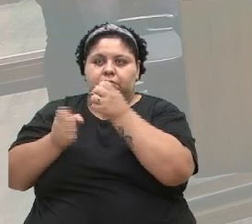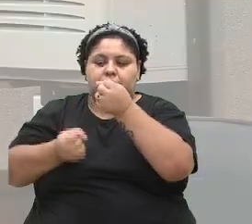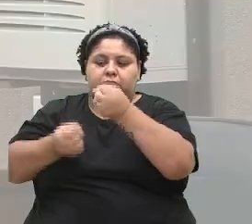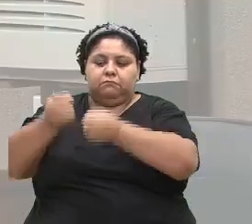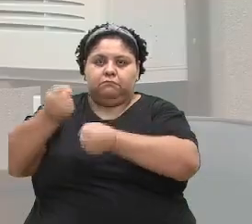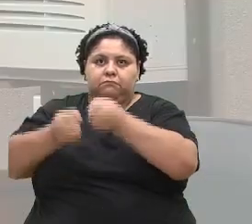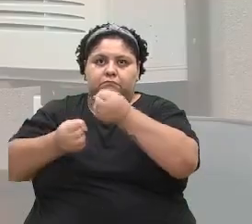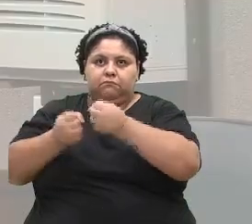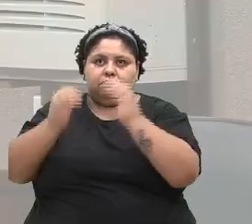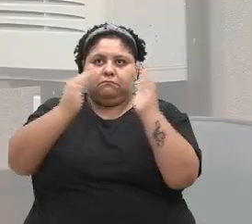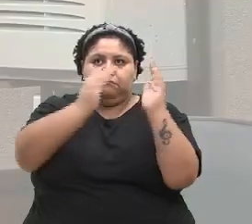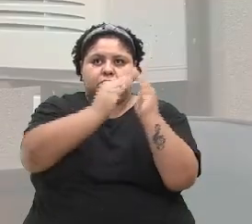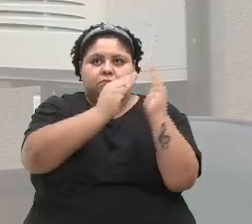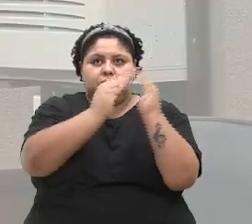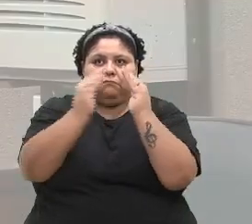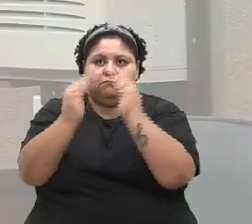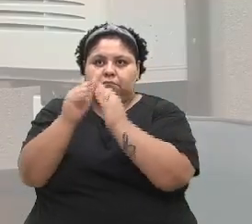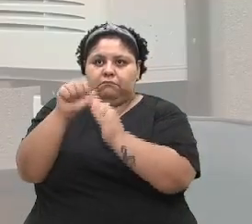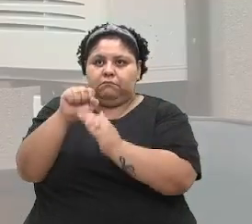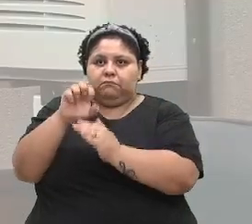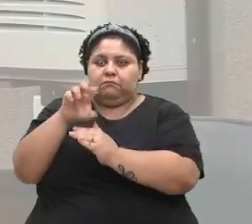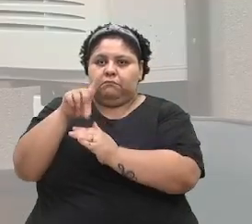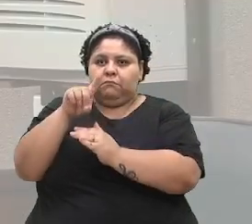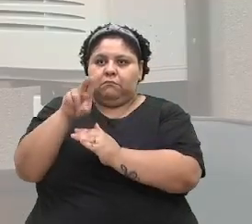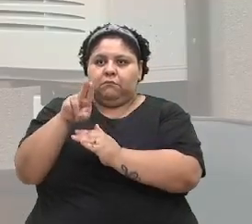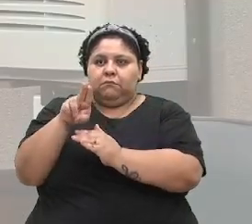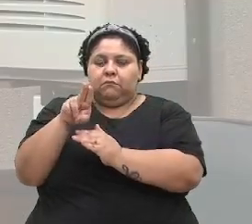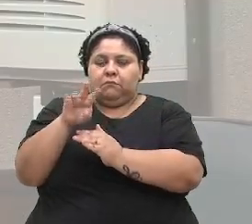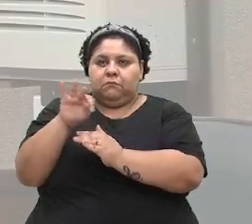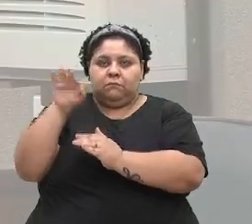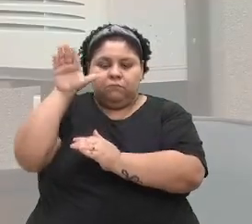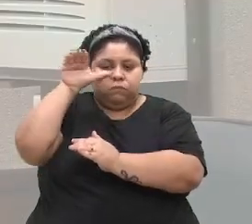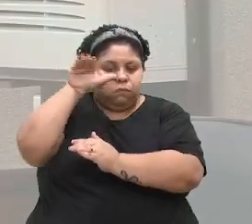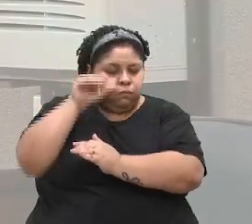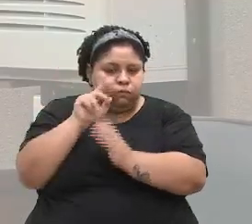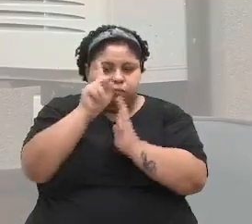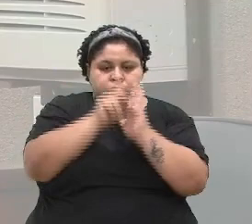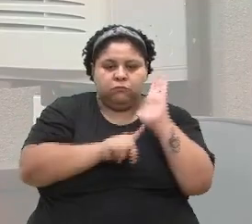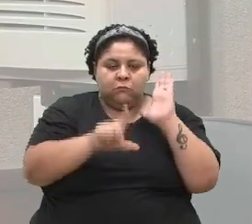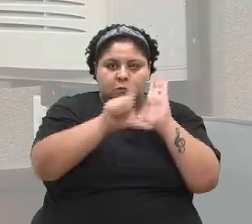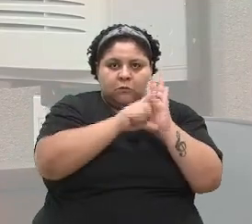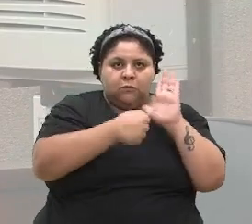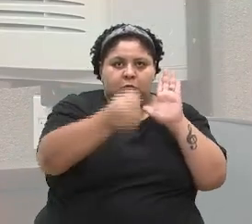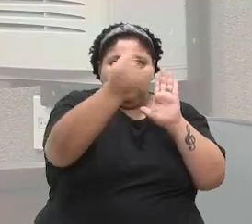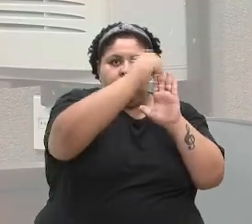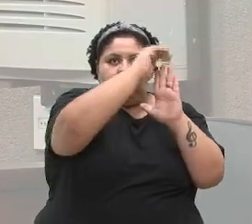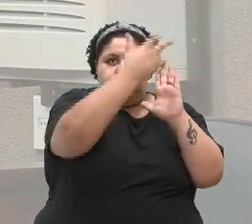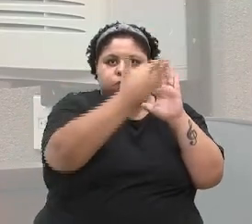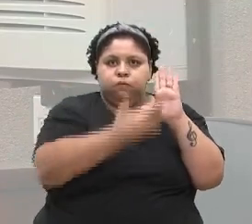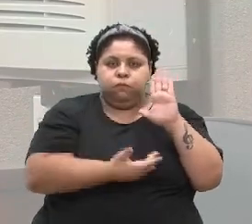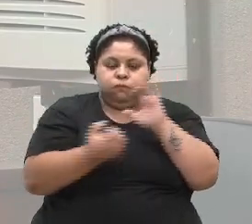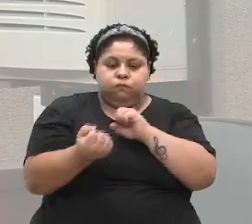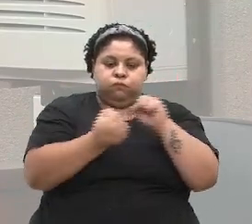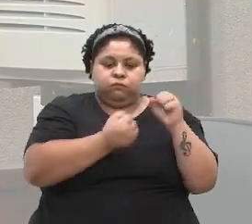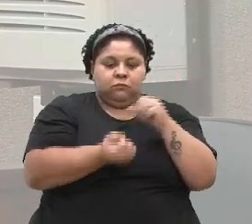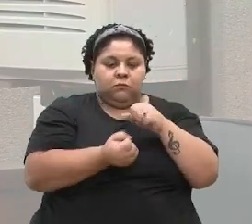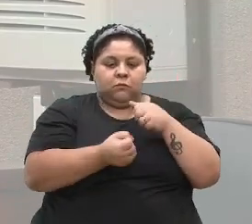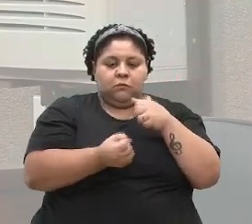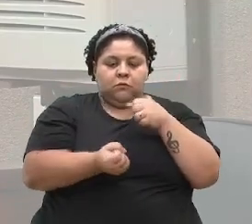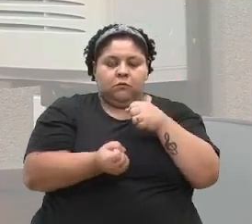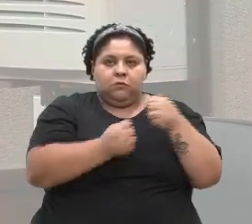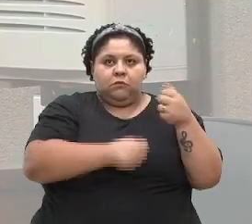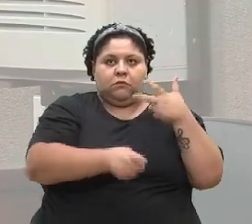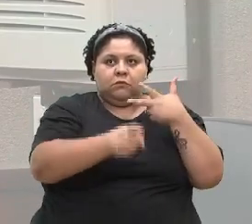e Habitação, a SEDUT, para análise e parecer ao projeto de lei acima emendado, de autoria do Poder Executivo,